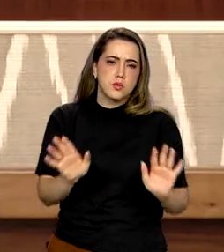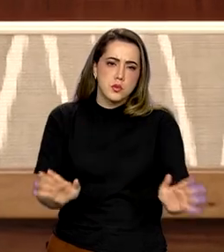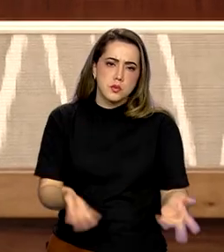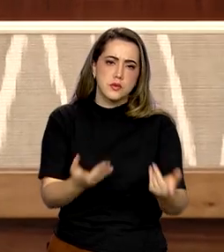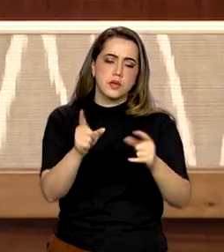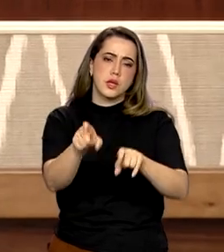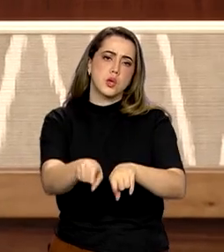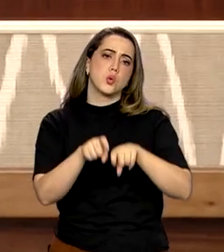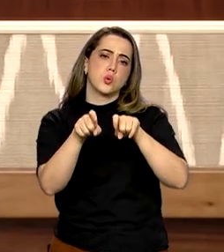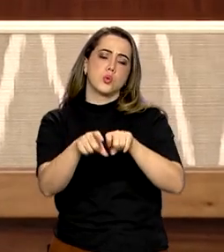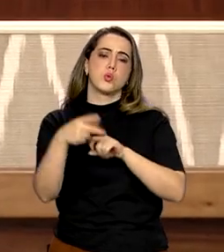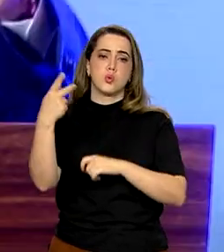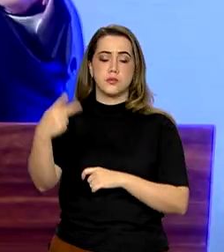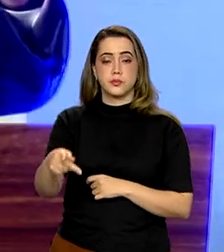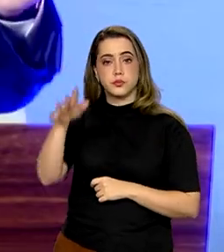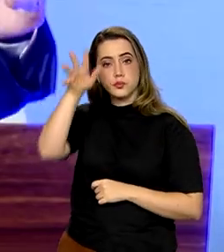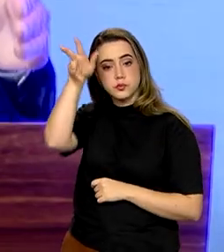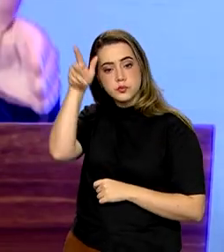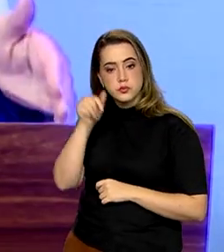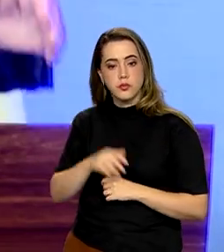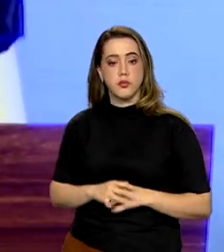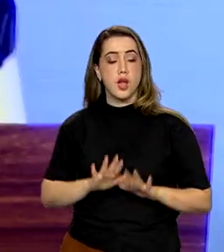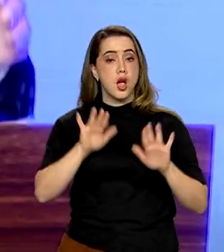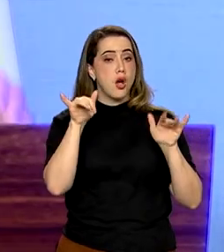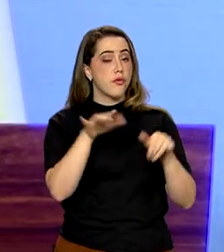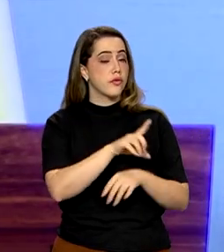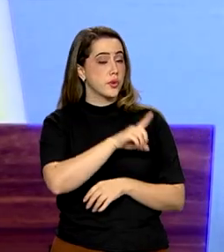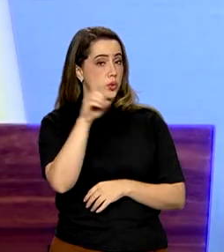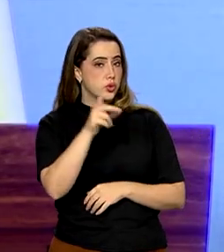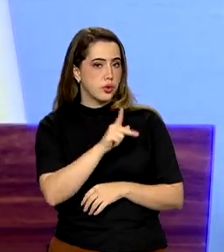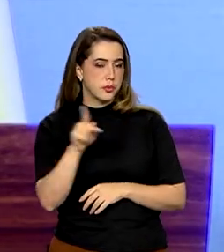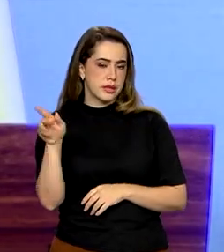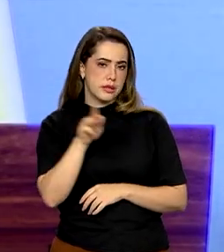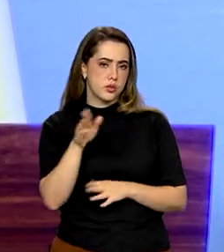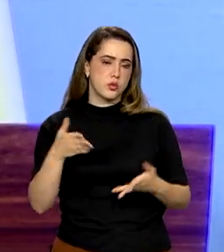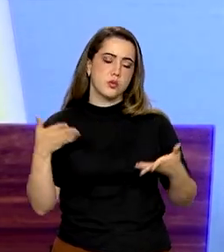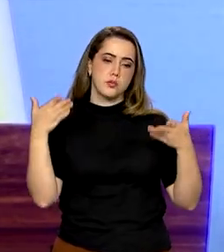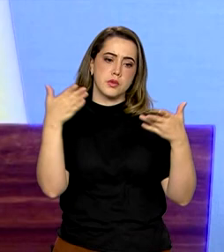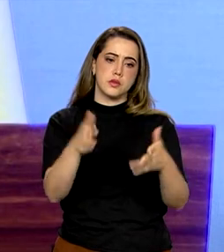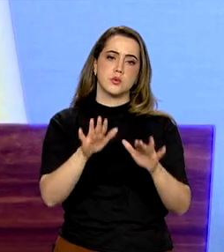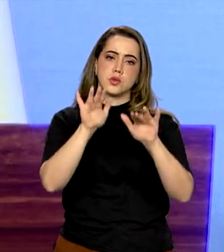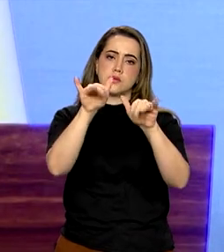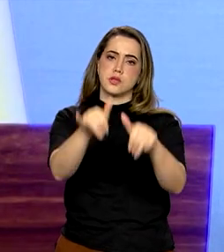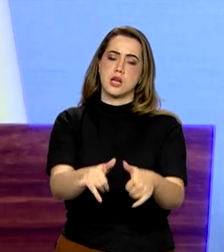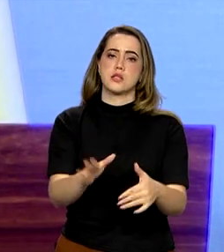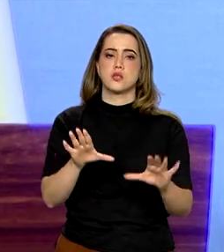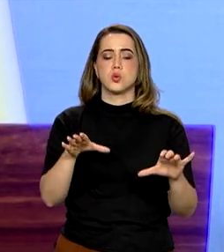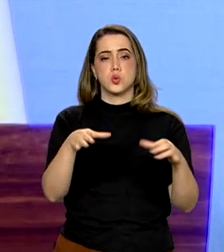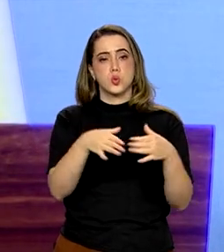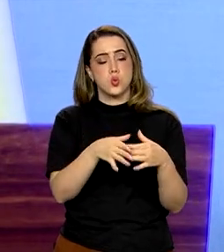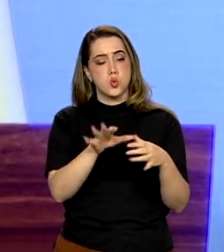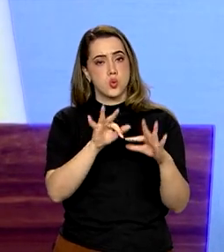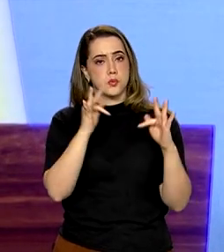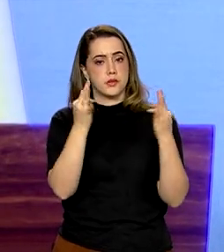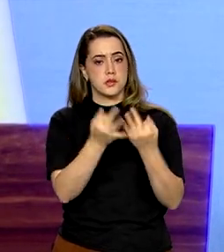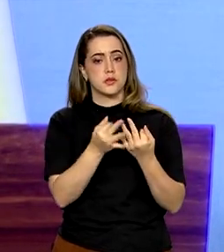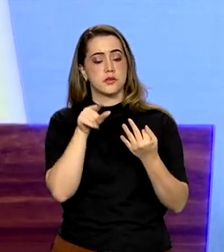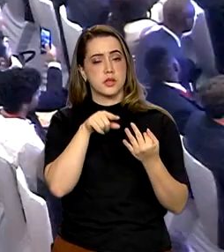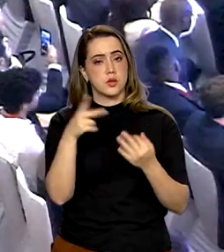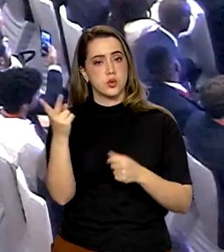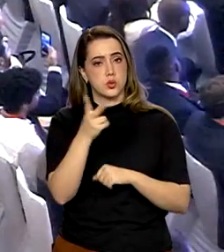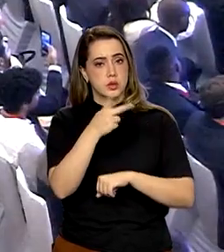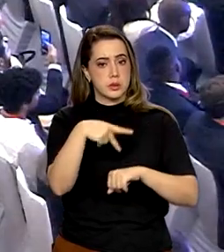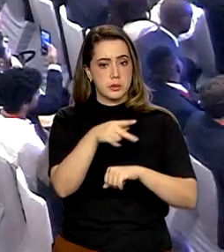agrícola nessa região. No fim do dia, o presidente Lula participou do encerramento do Fórum Empresarial